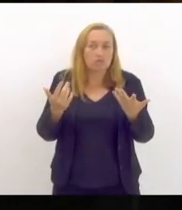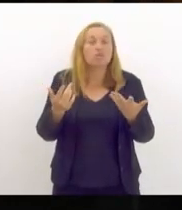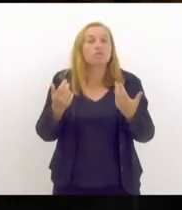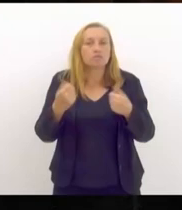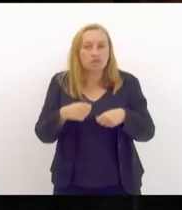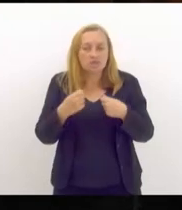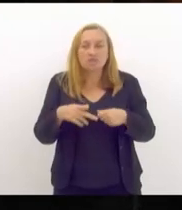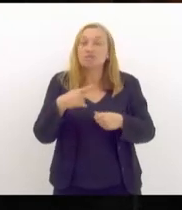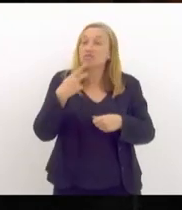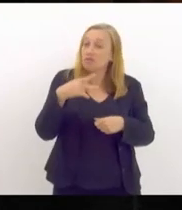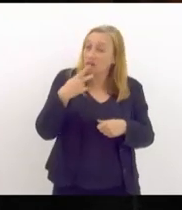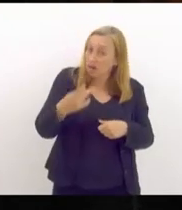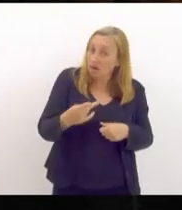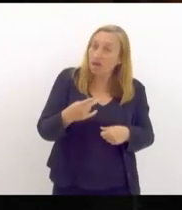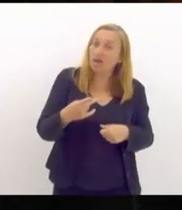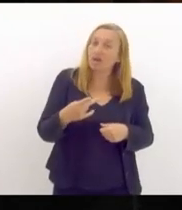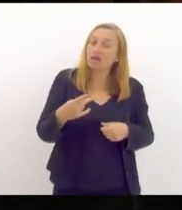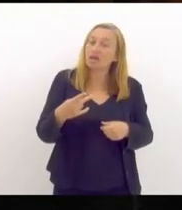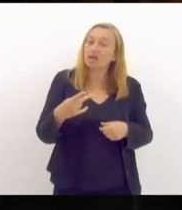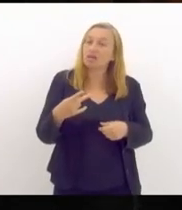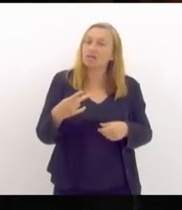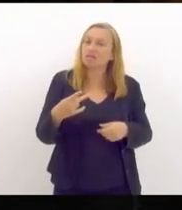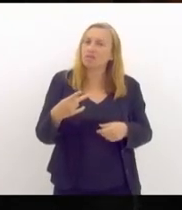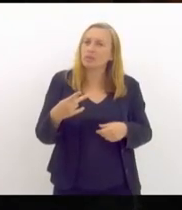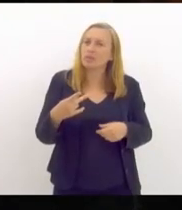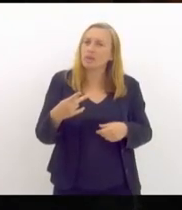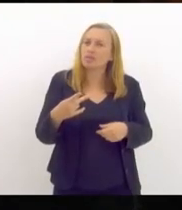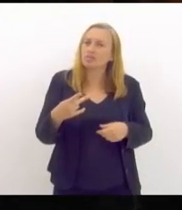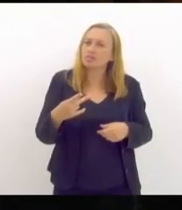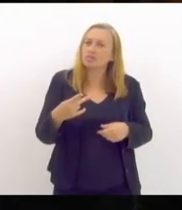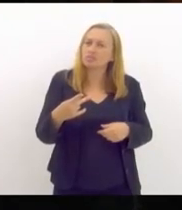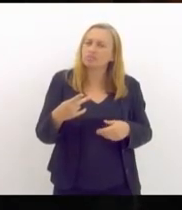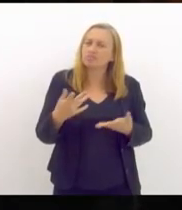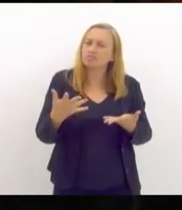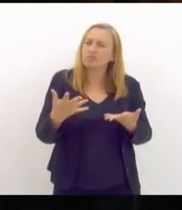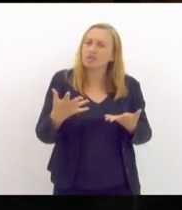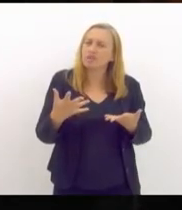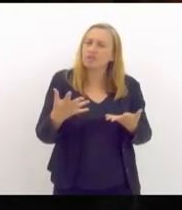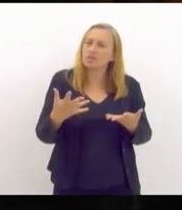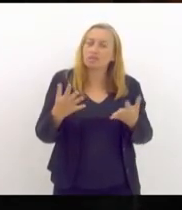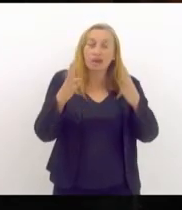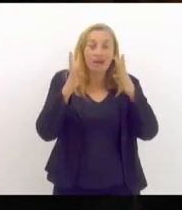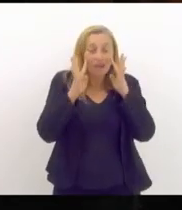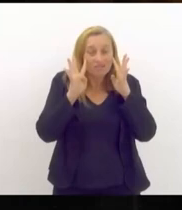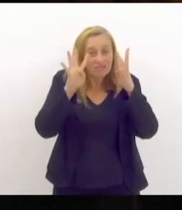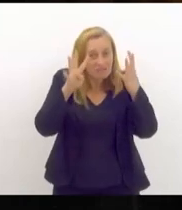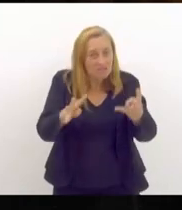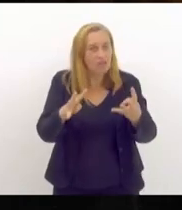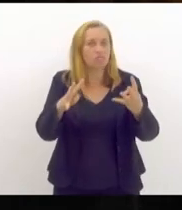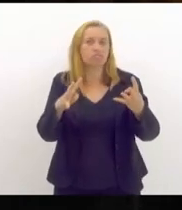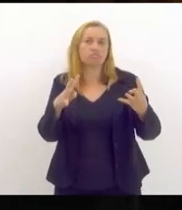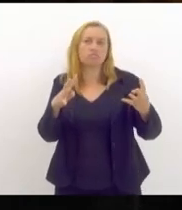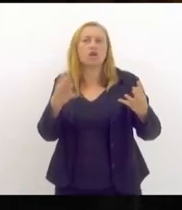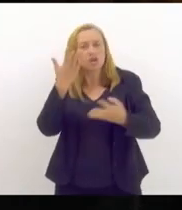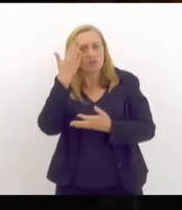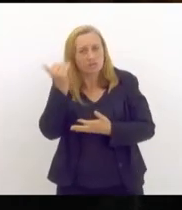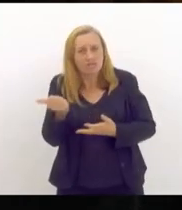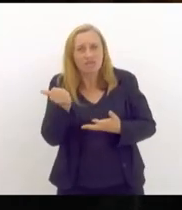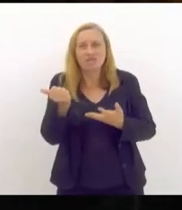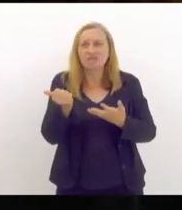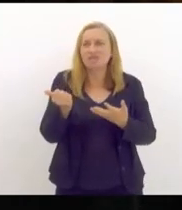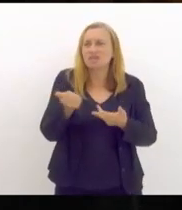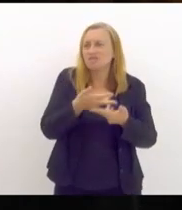deve ter uma relevância deve ser levado a uma posição de atenção né eu sei que